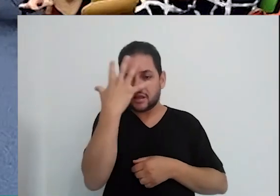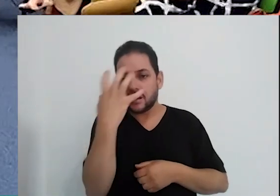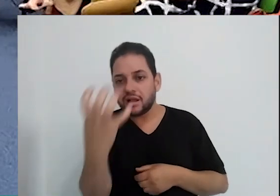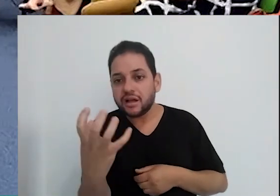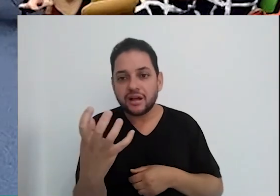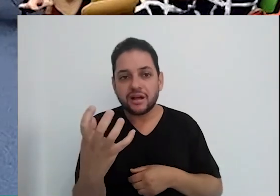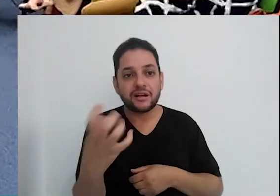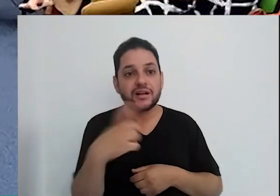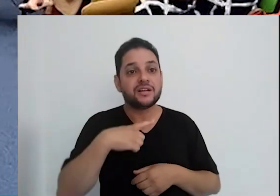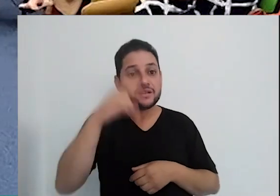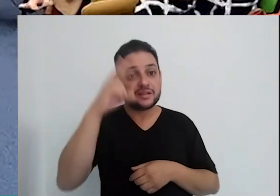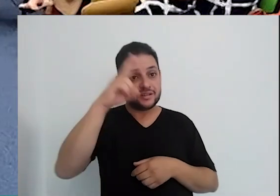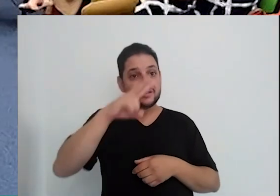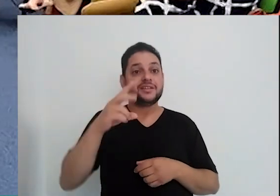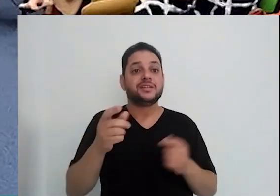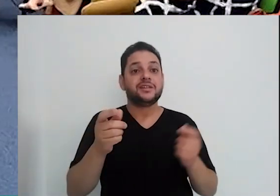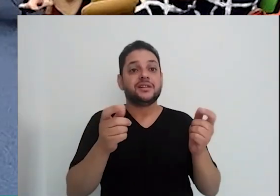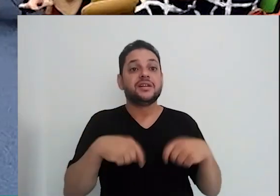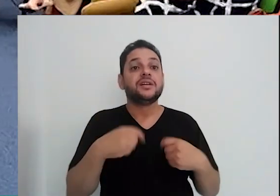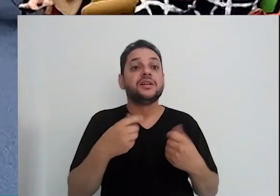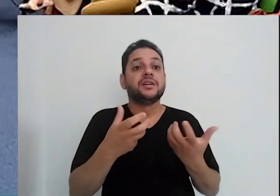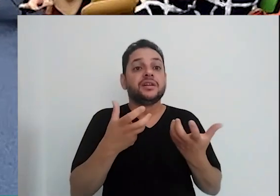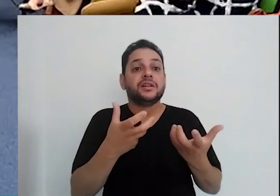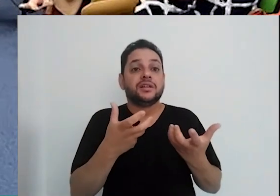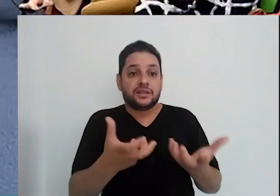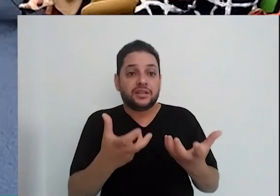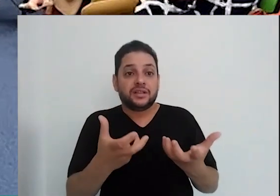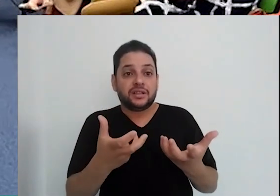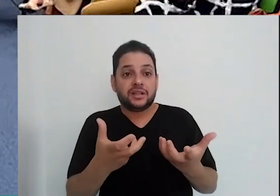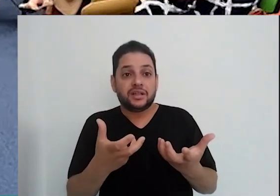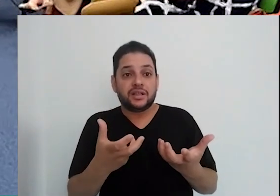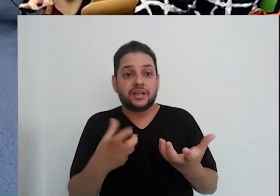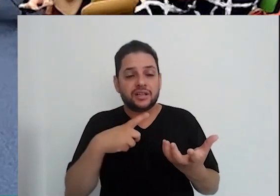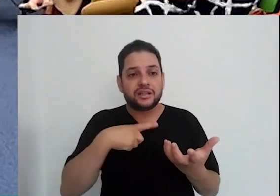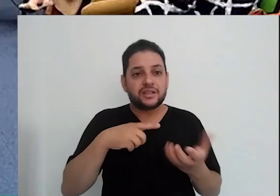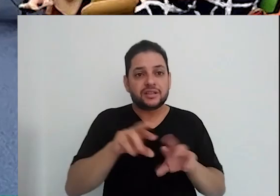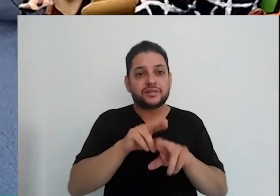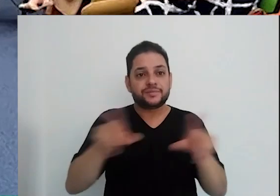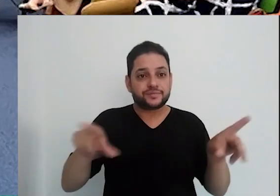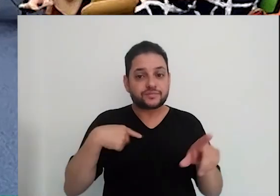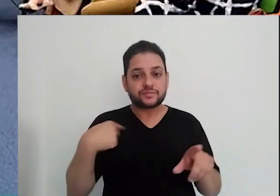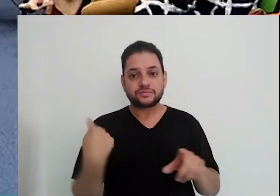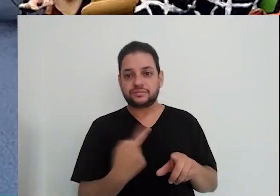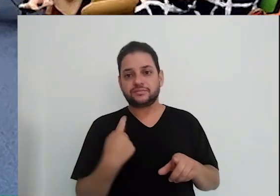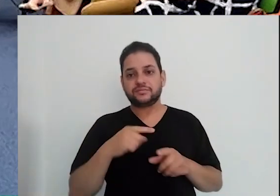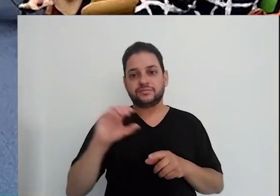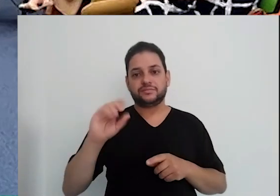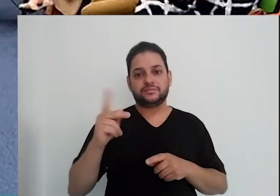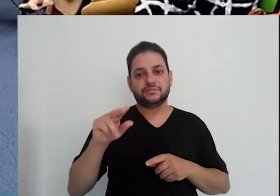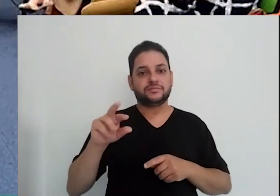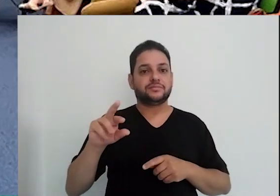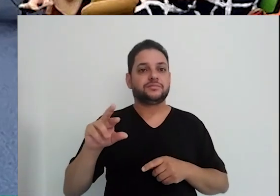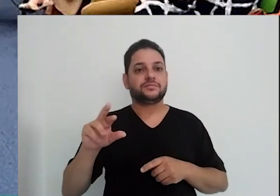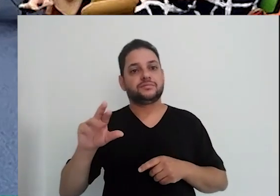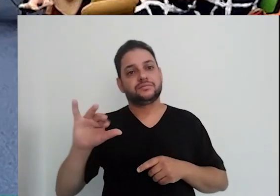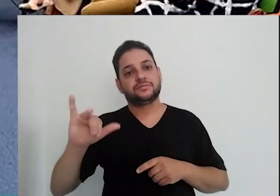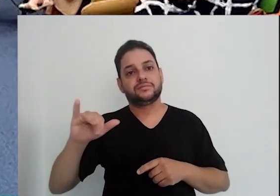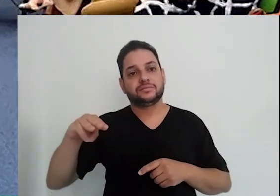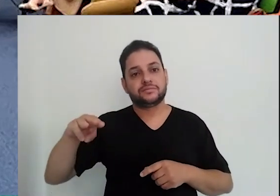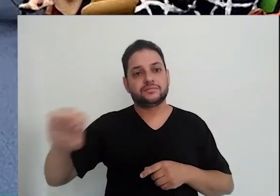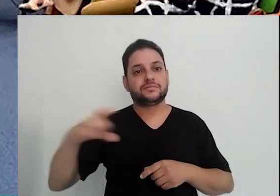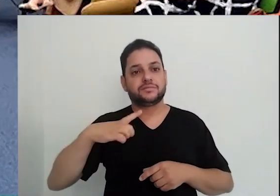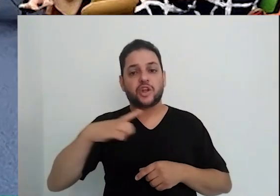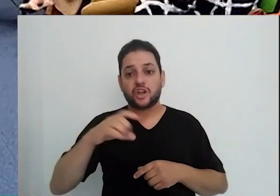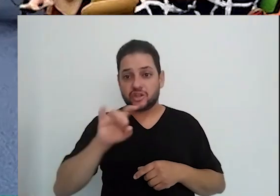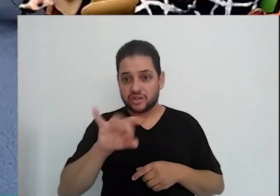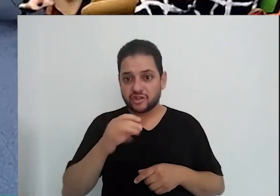história e a gente a gente não quer só é esse que é a coisa do true crime da diferença do que a gente faz paraa questão do true crime a gente não quer só contar a